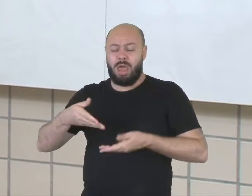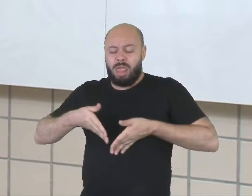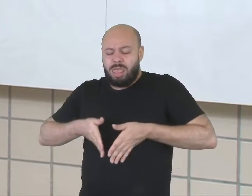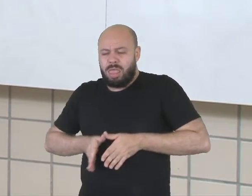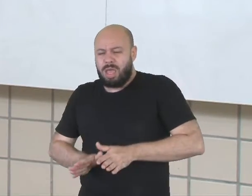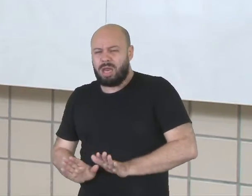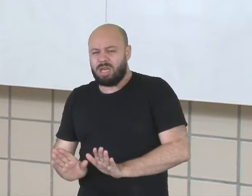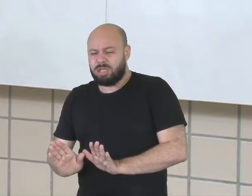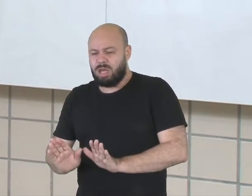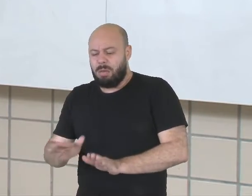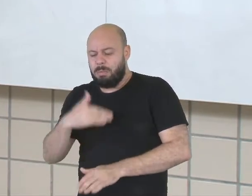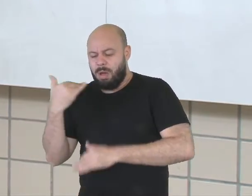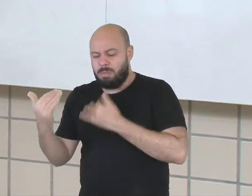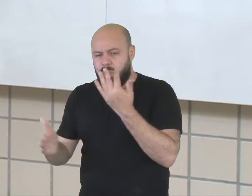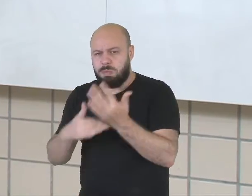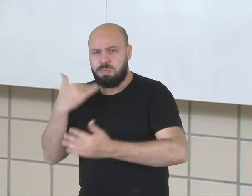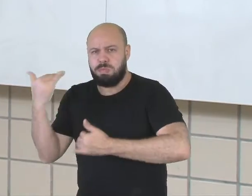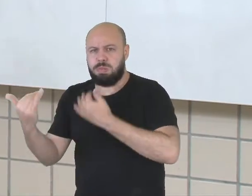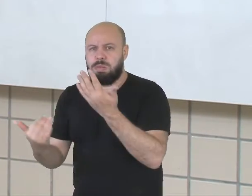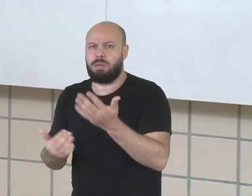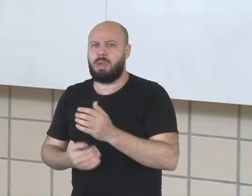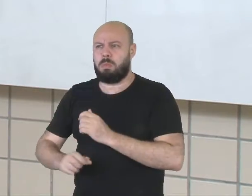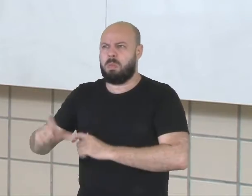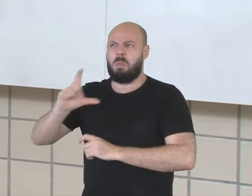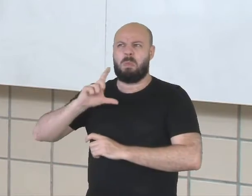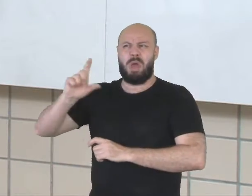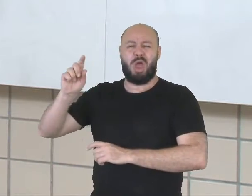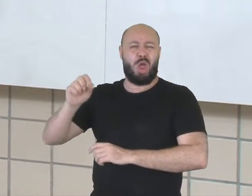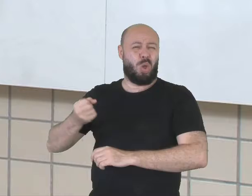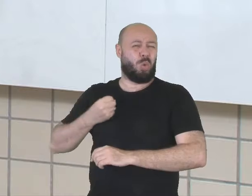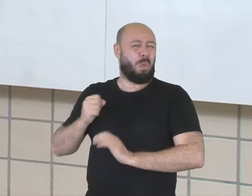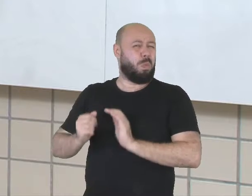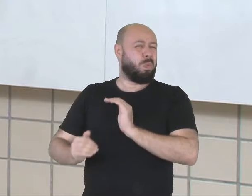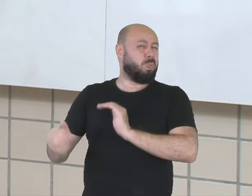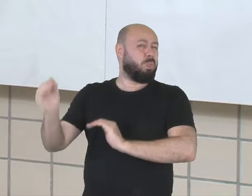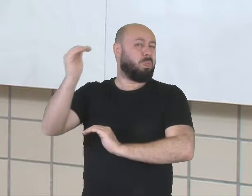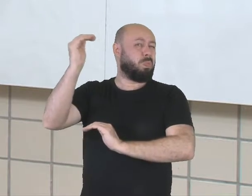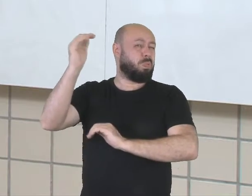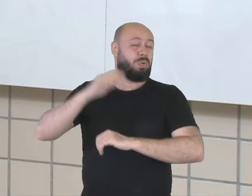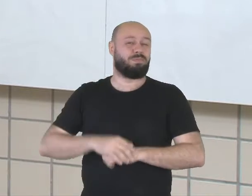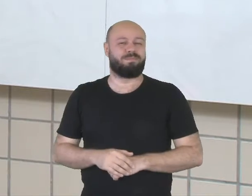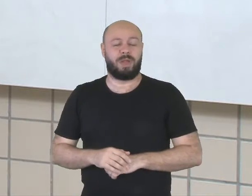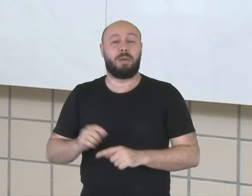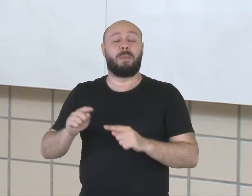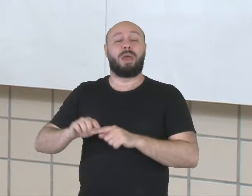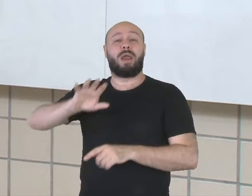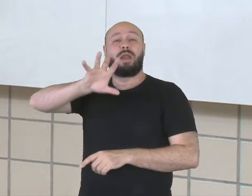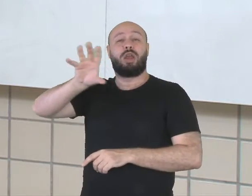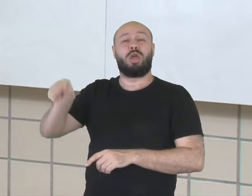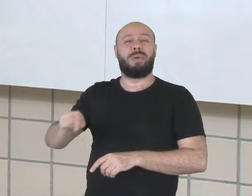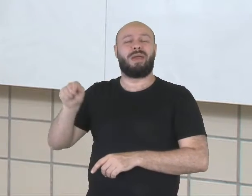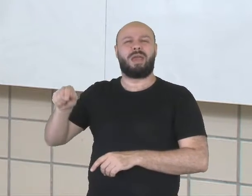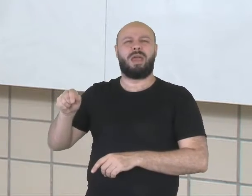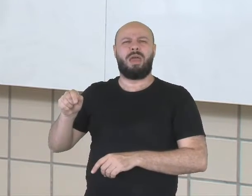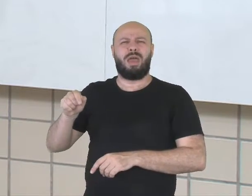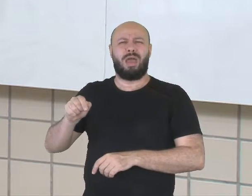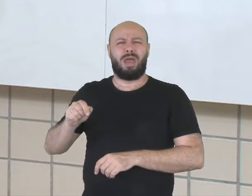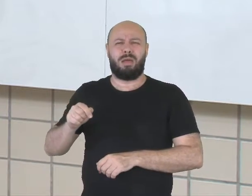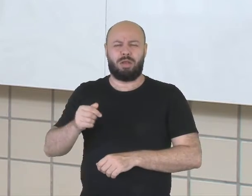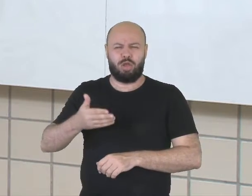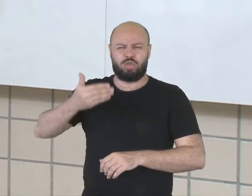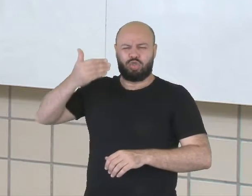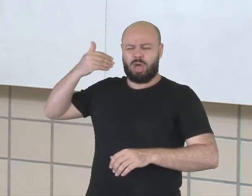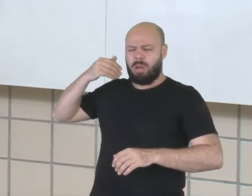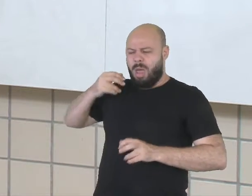de desenvolvimento dentro desse continente, ele é muito baixo. Exatamente porque foi um continente que foi extremamente explorado,